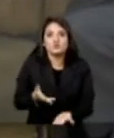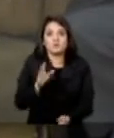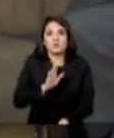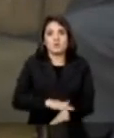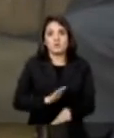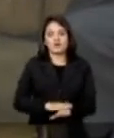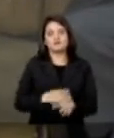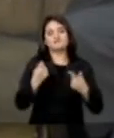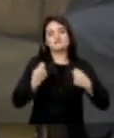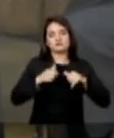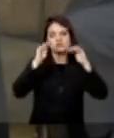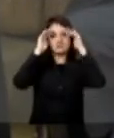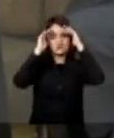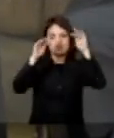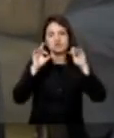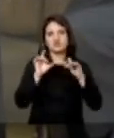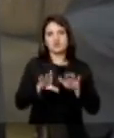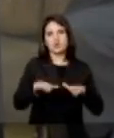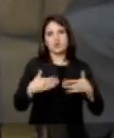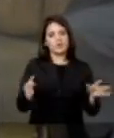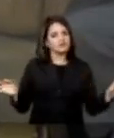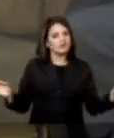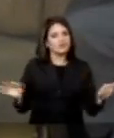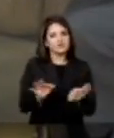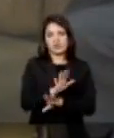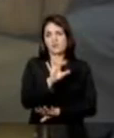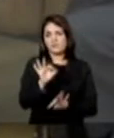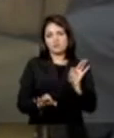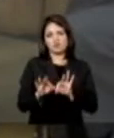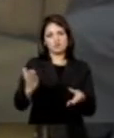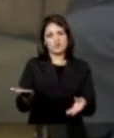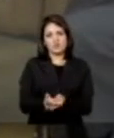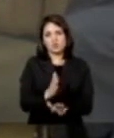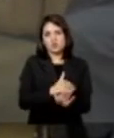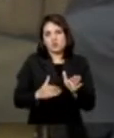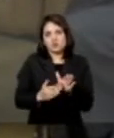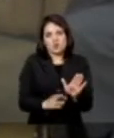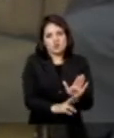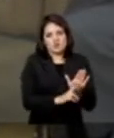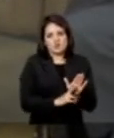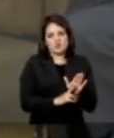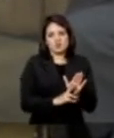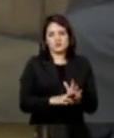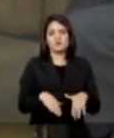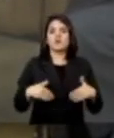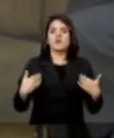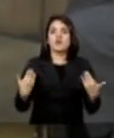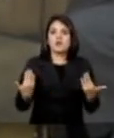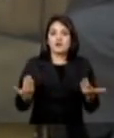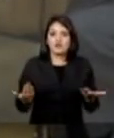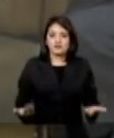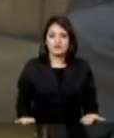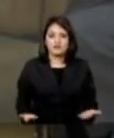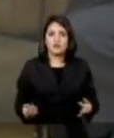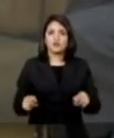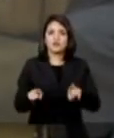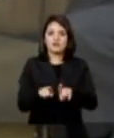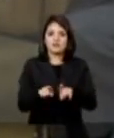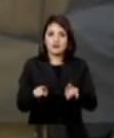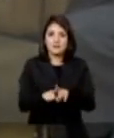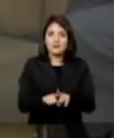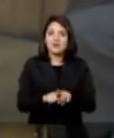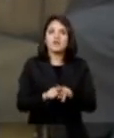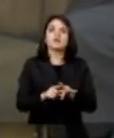cumprida somente após o trânsito em julgado. Diante da literalidade semântica